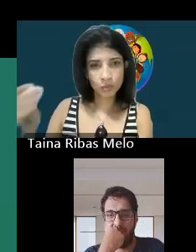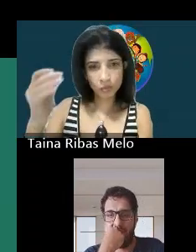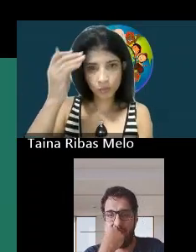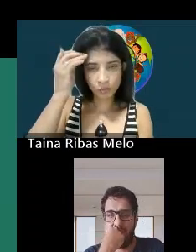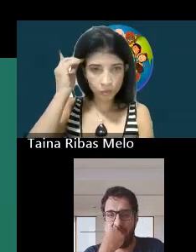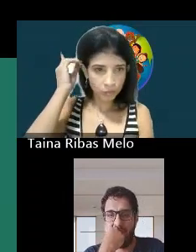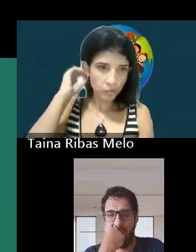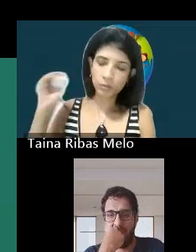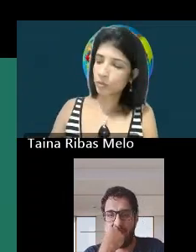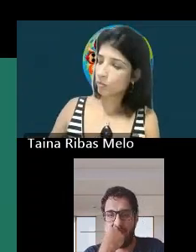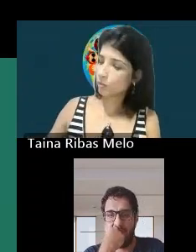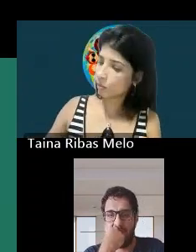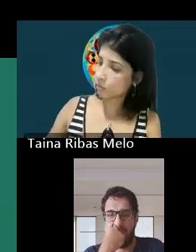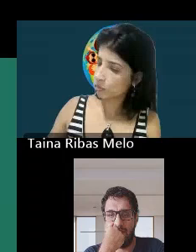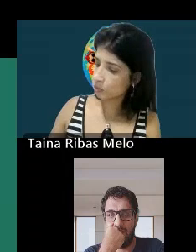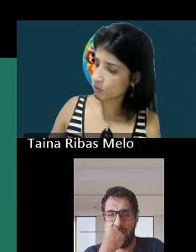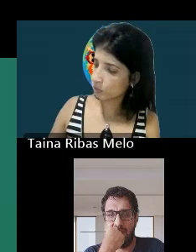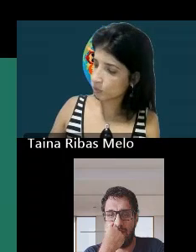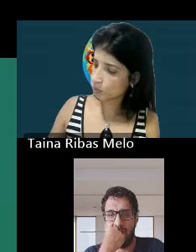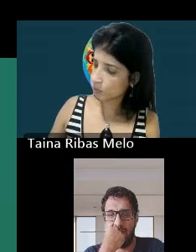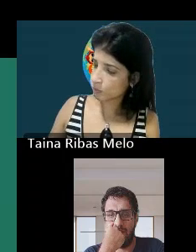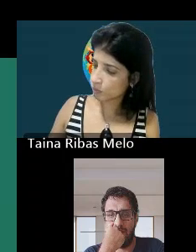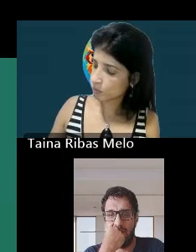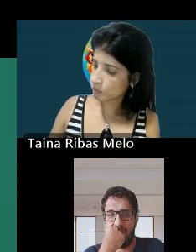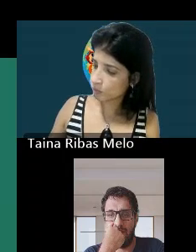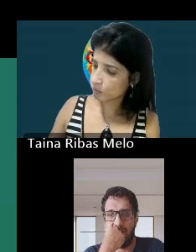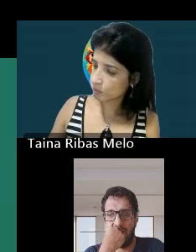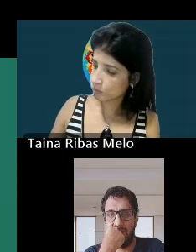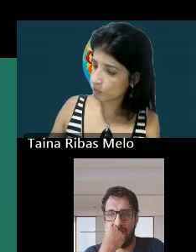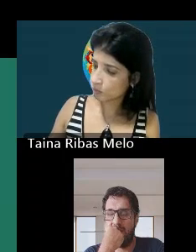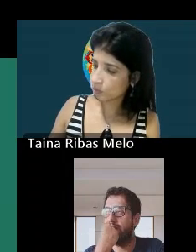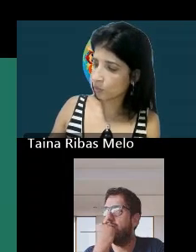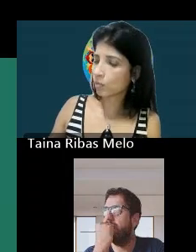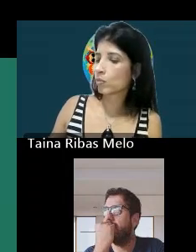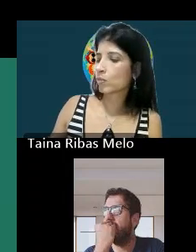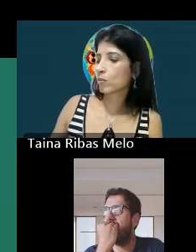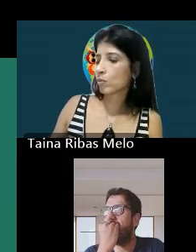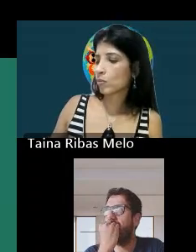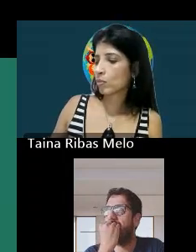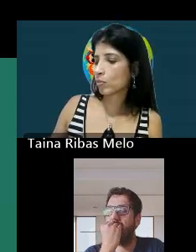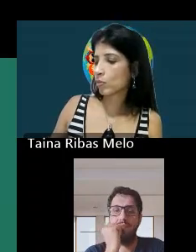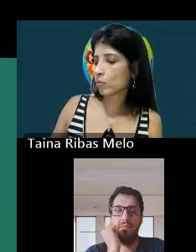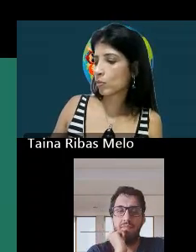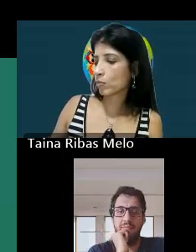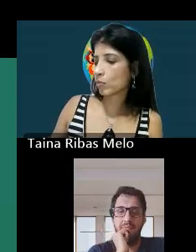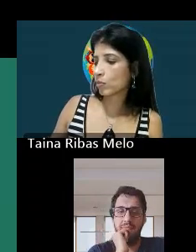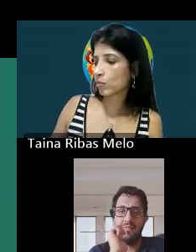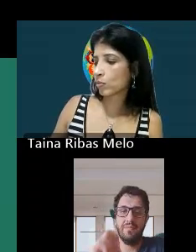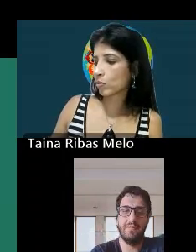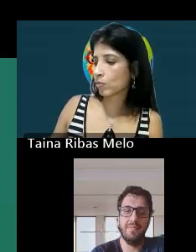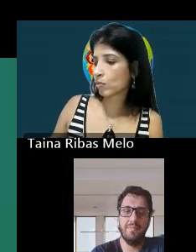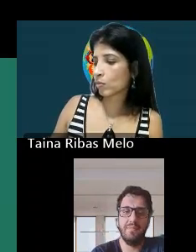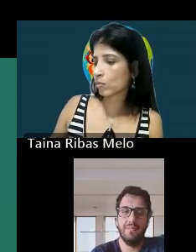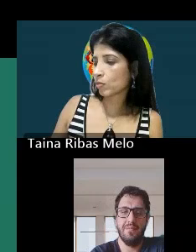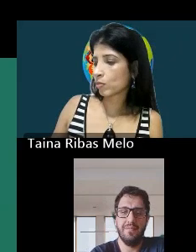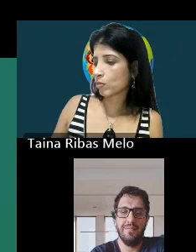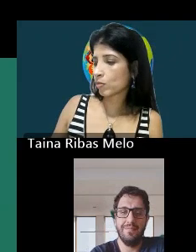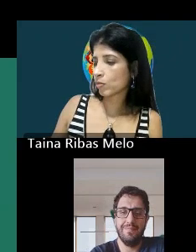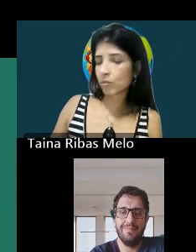em 2022. O que quer dizer, então, que um artigo ele foi validado psicometricamente? É porque verificou-se, então, por meio de algumas